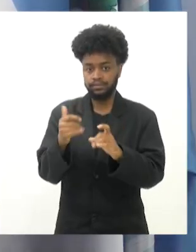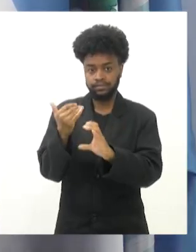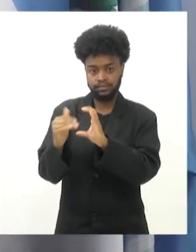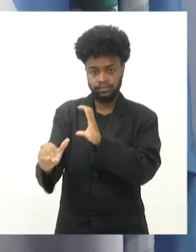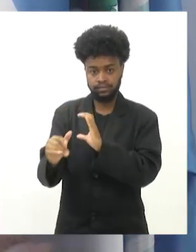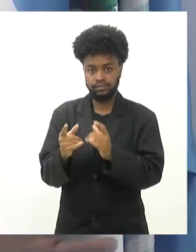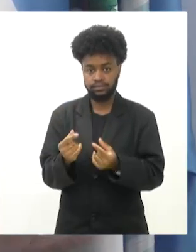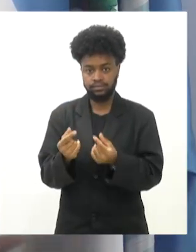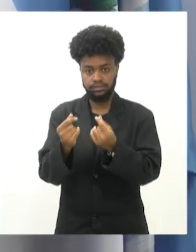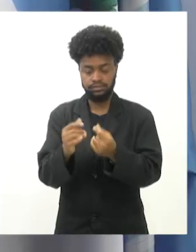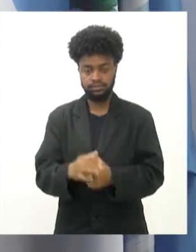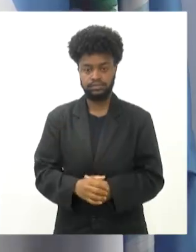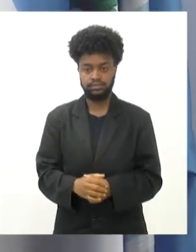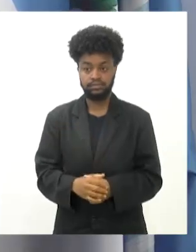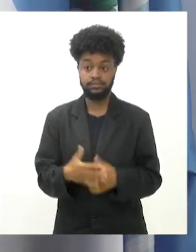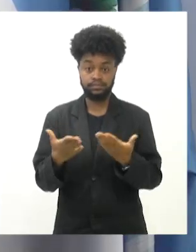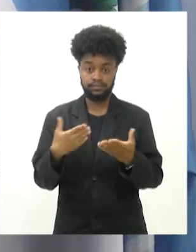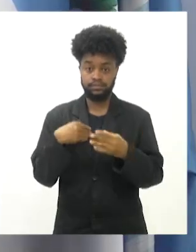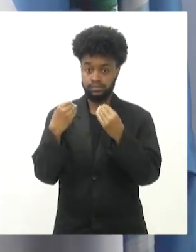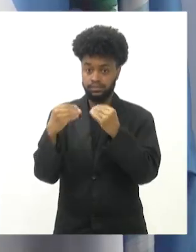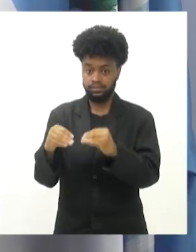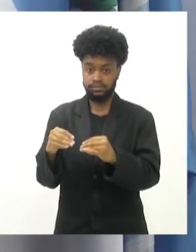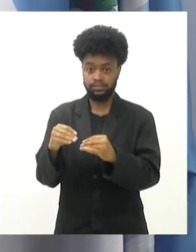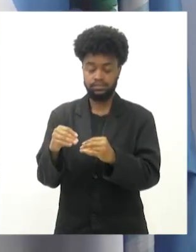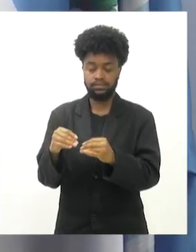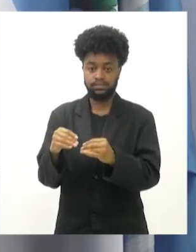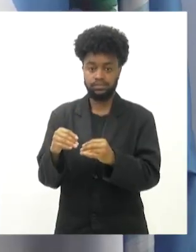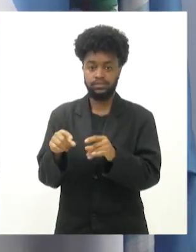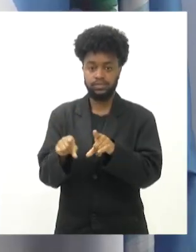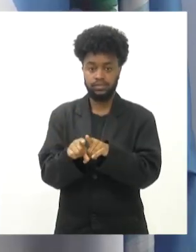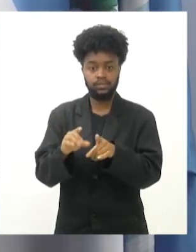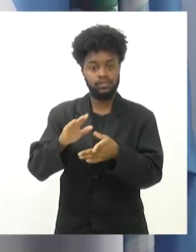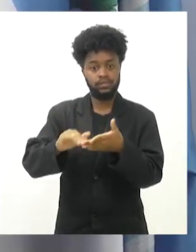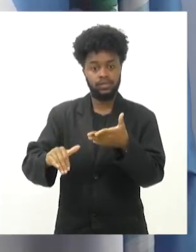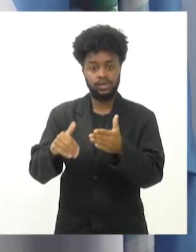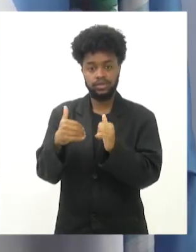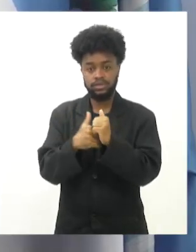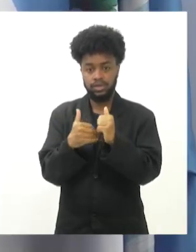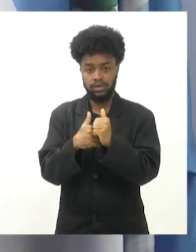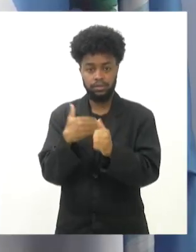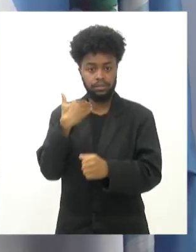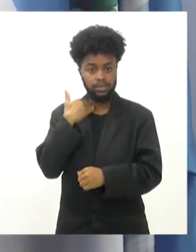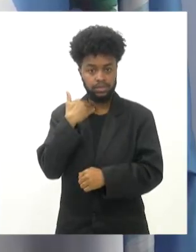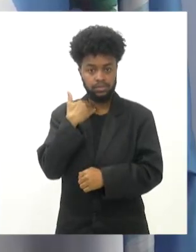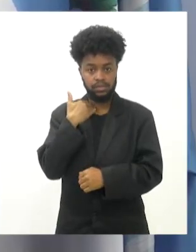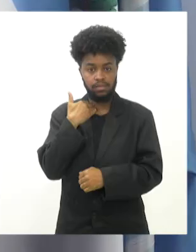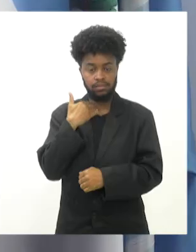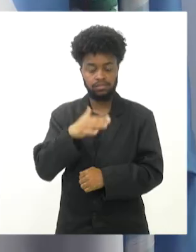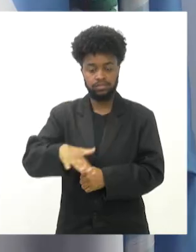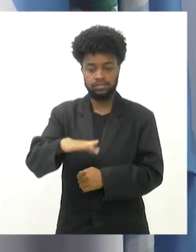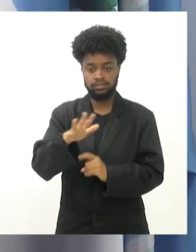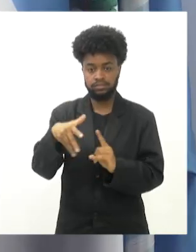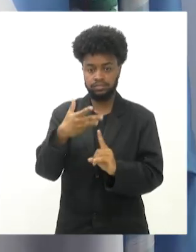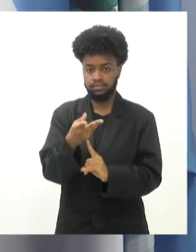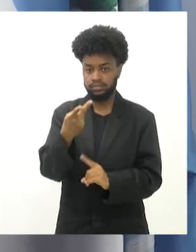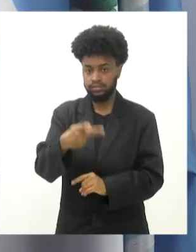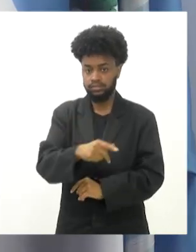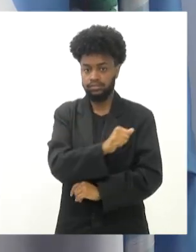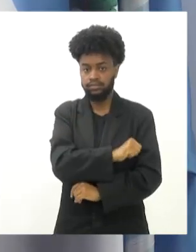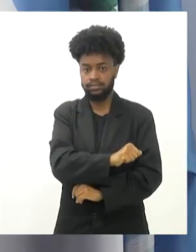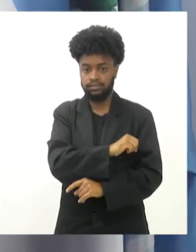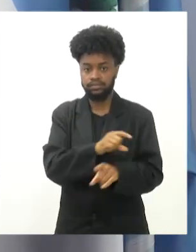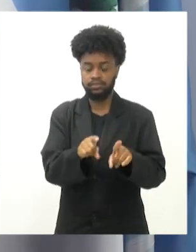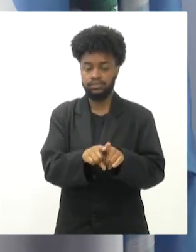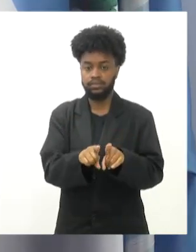dinheiro desses fundos. Então, eu colocaria como deliberação também a quebra de sigilo dos fundos ambientais do Estado do Rio de Janeiro, além